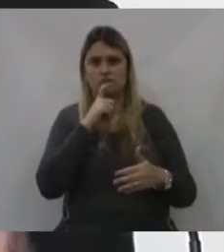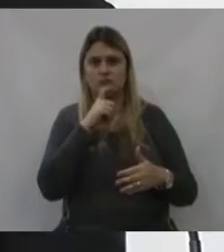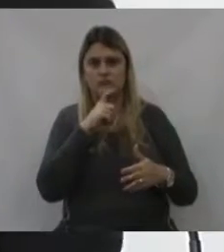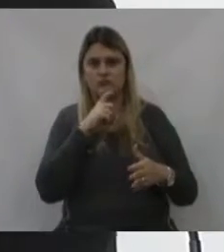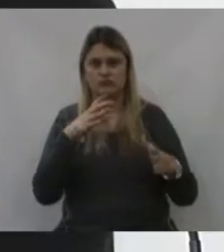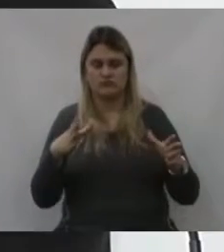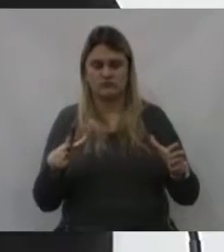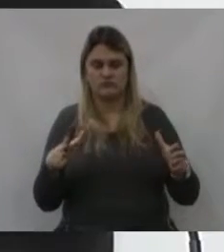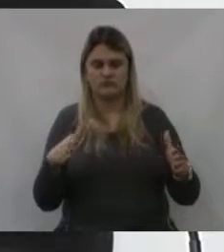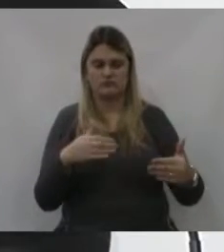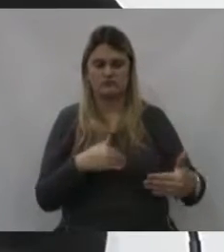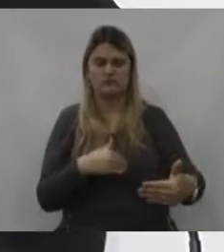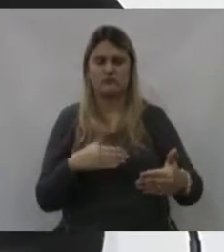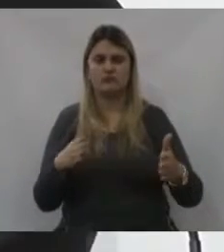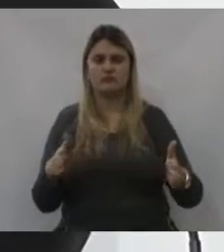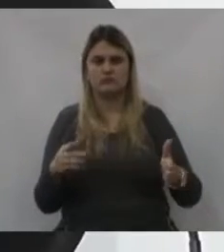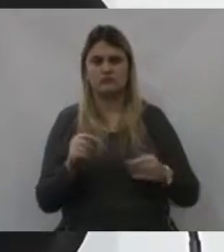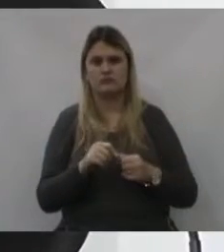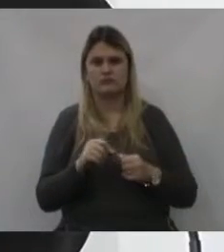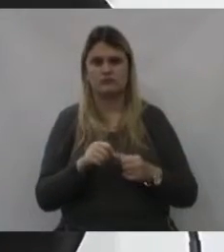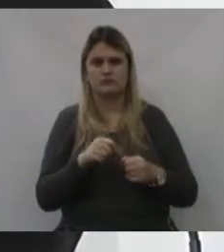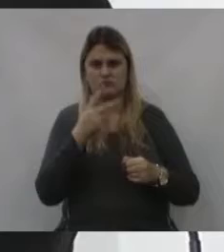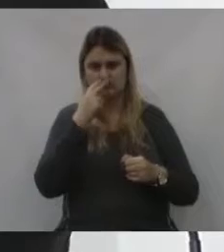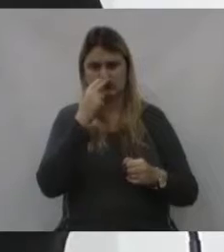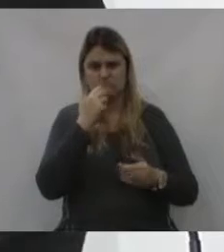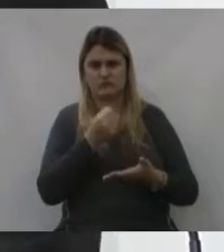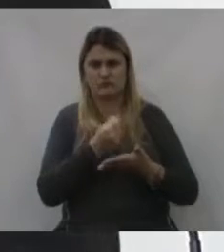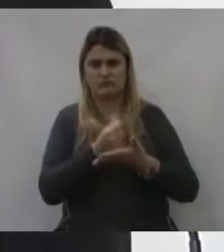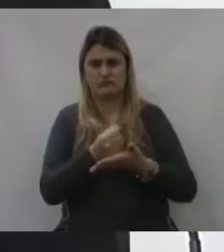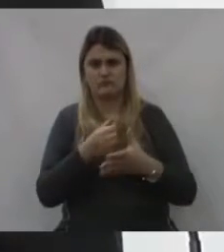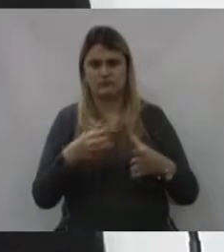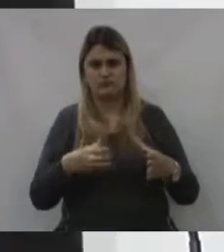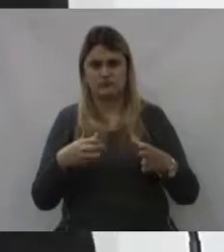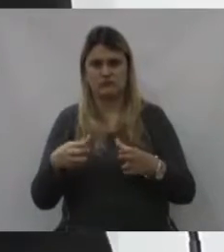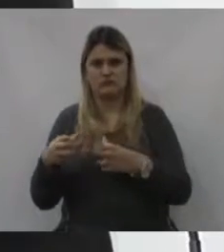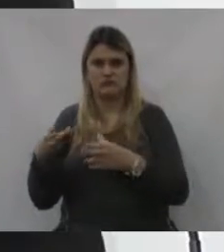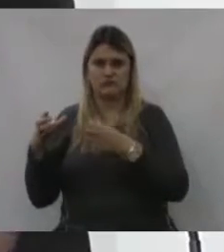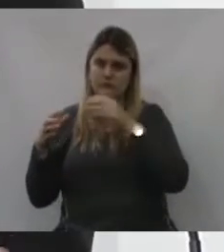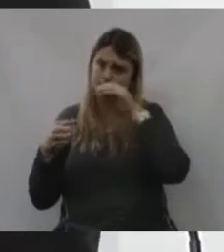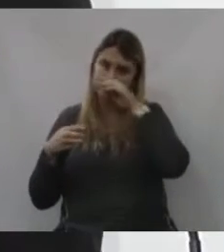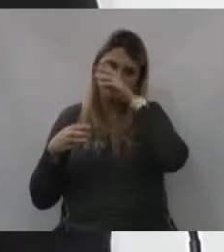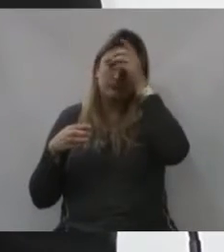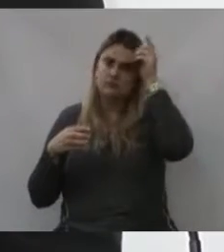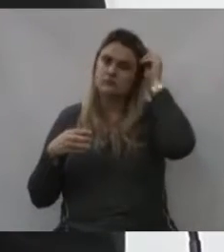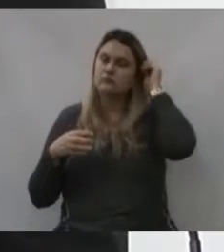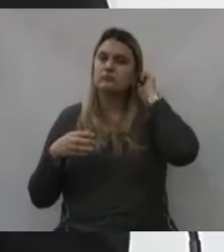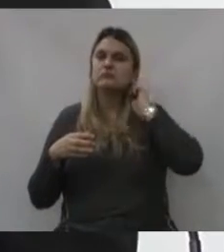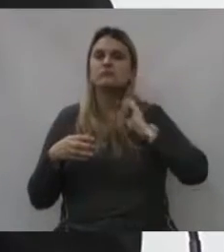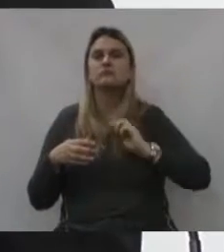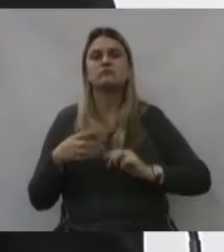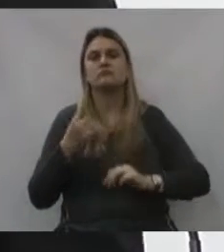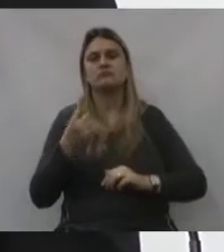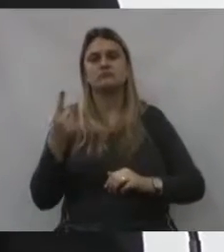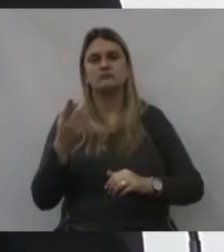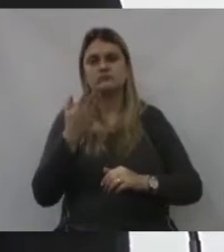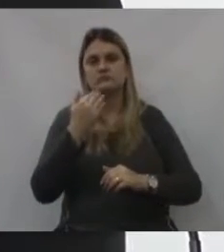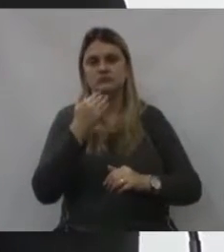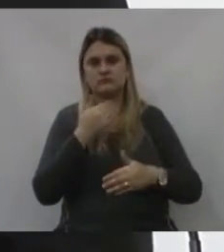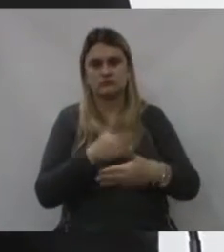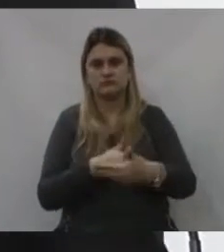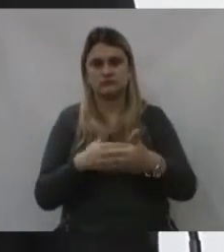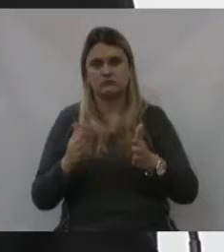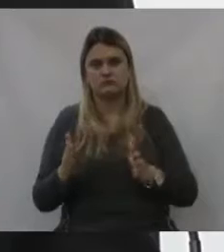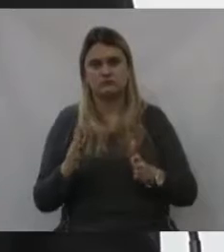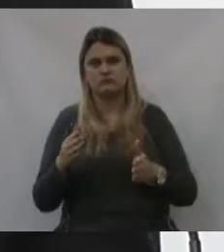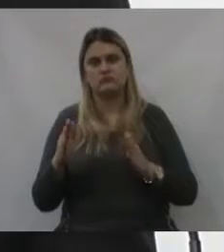exemplo, de feijão, com arroz, com frango ou com a carne bovina, a mandioca, a batata doce, enfim, cada